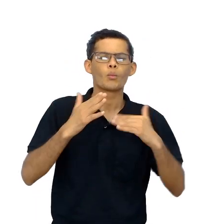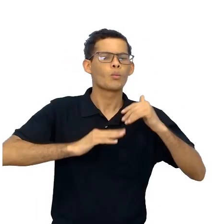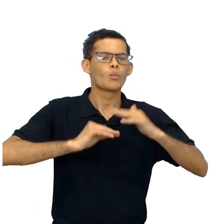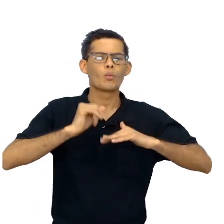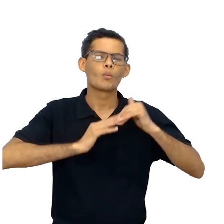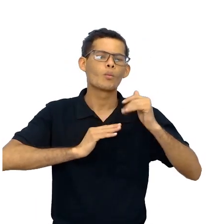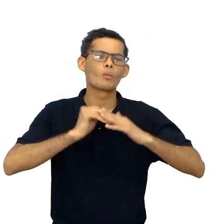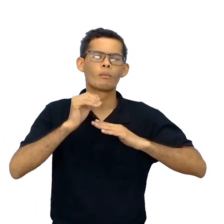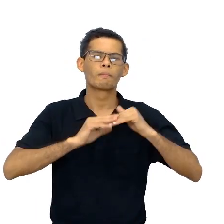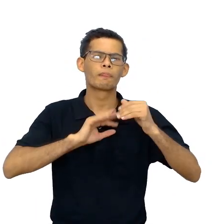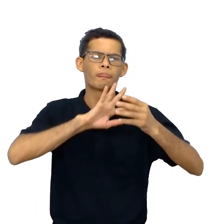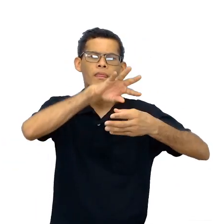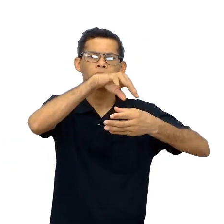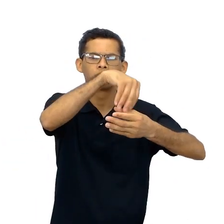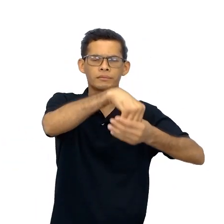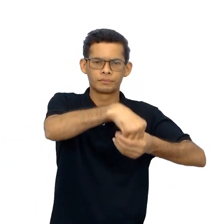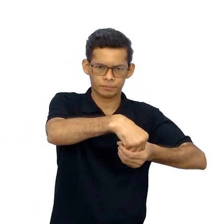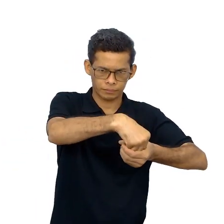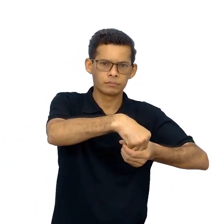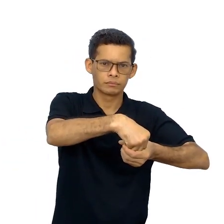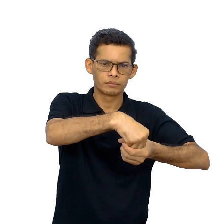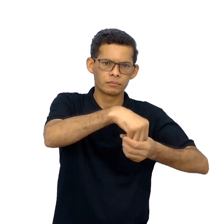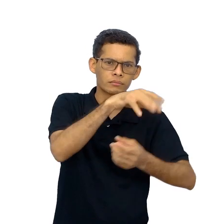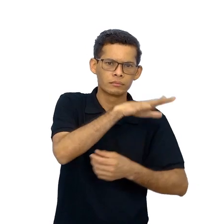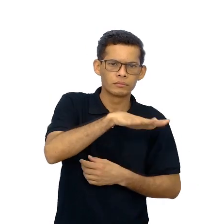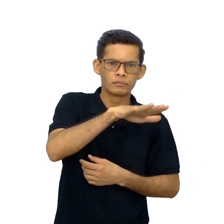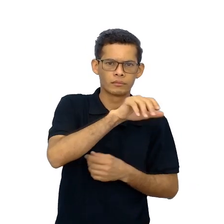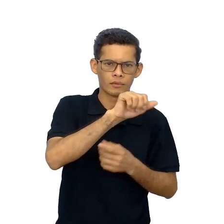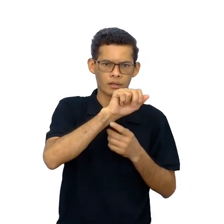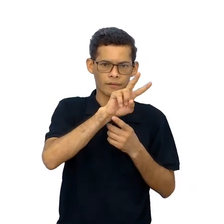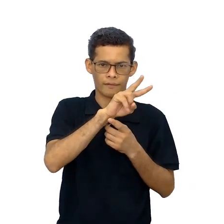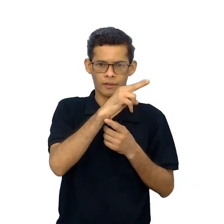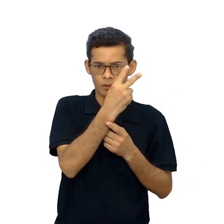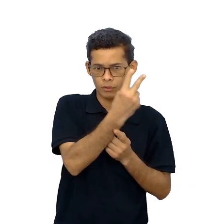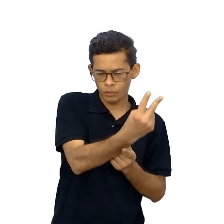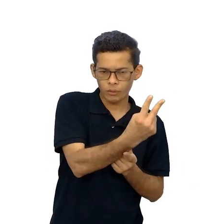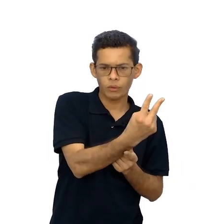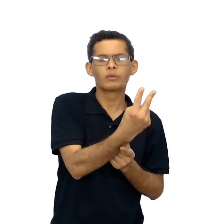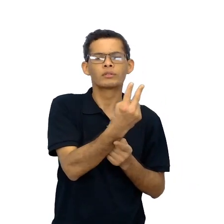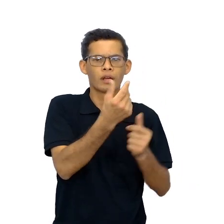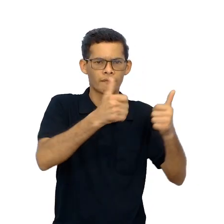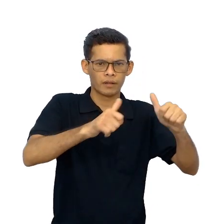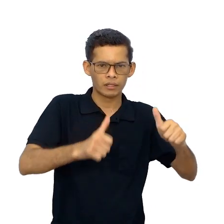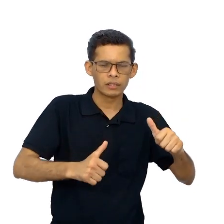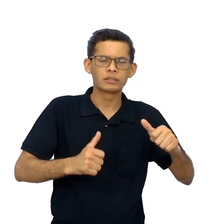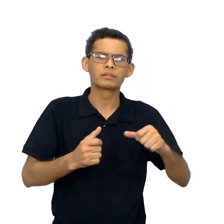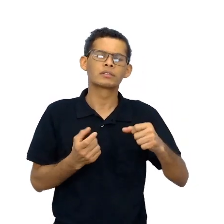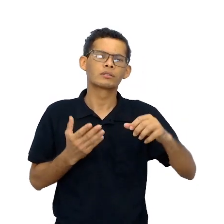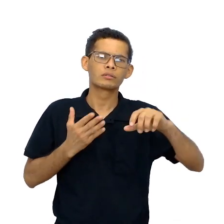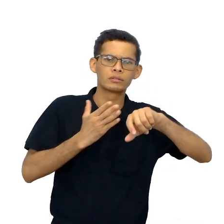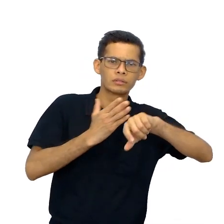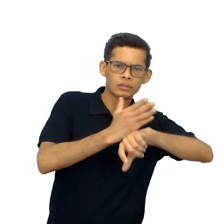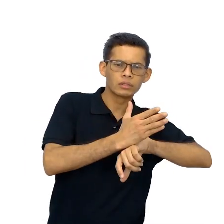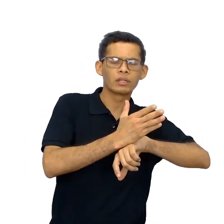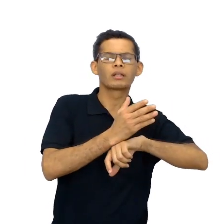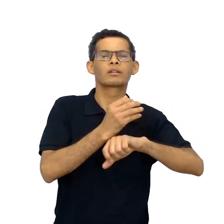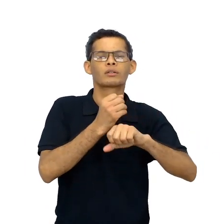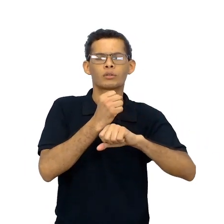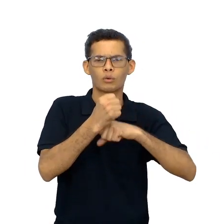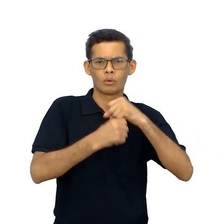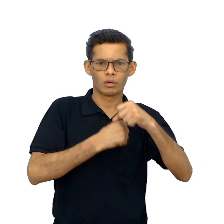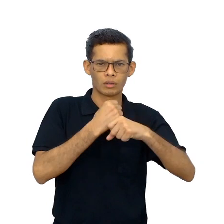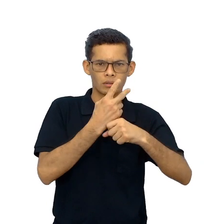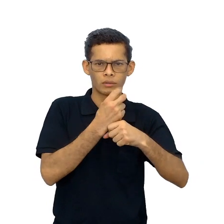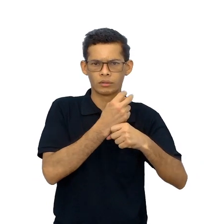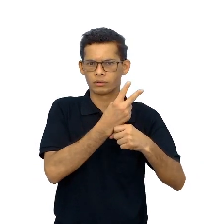lá, dentro da AD2, da Avaliação Diagnóstica de Entrada de 2022,